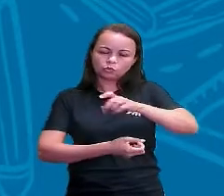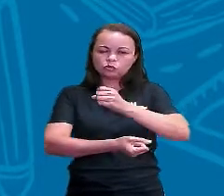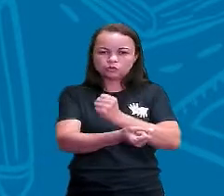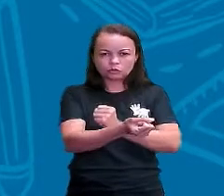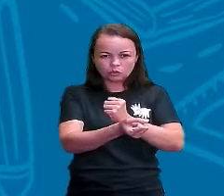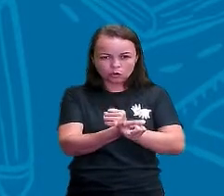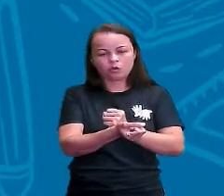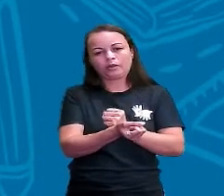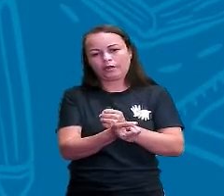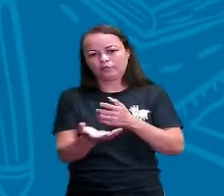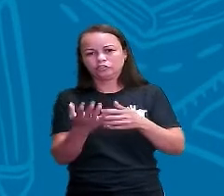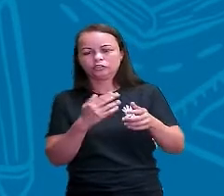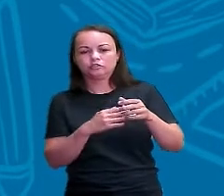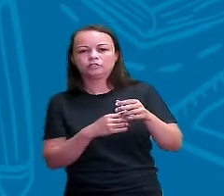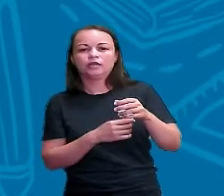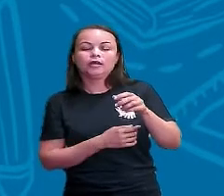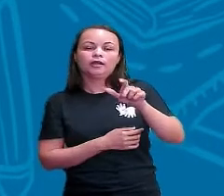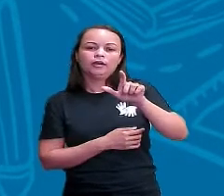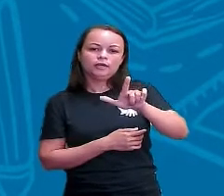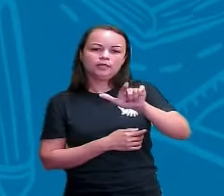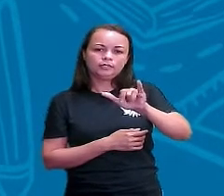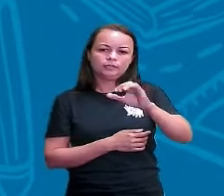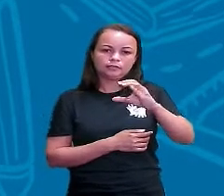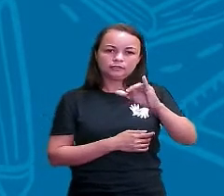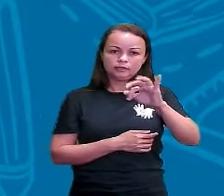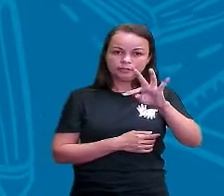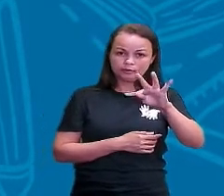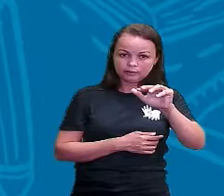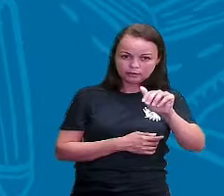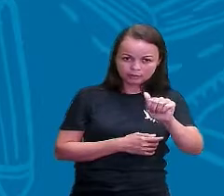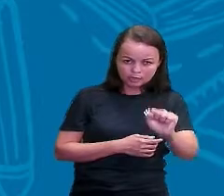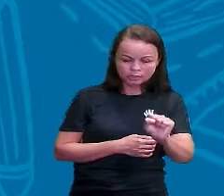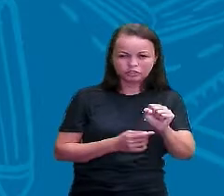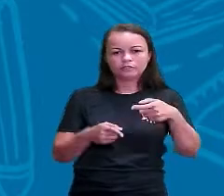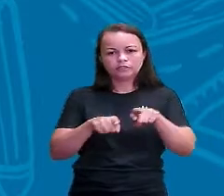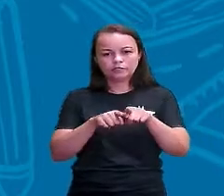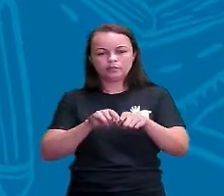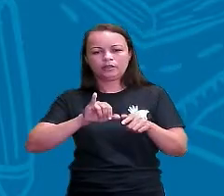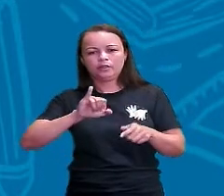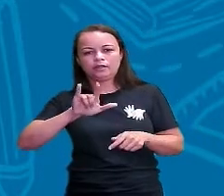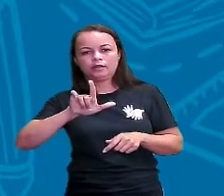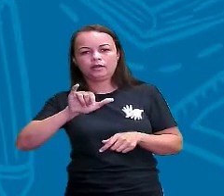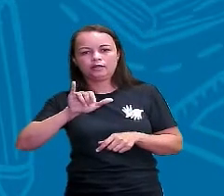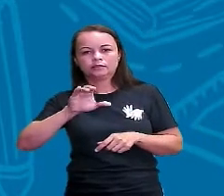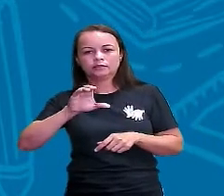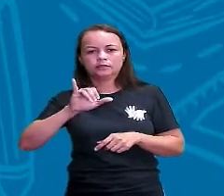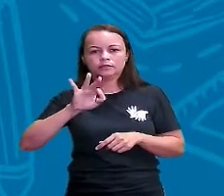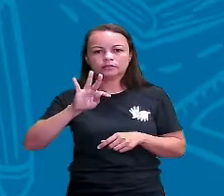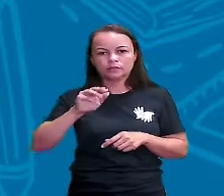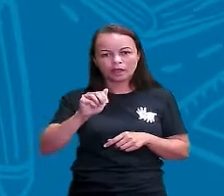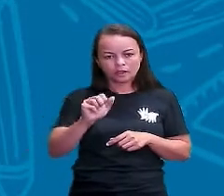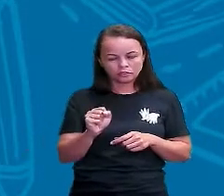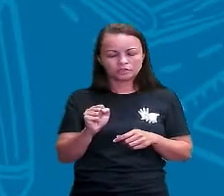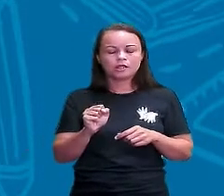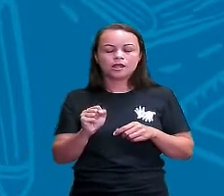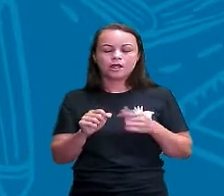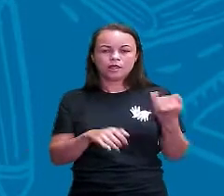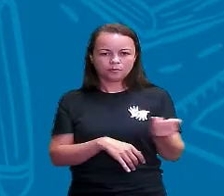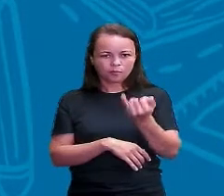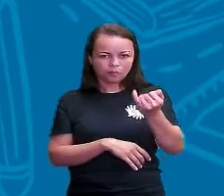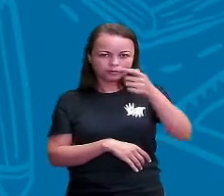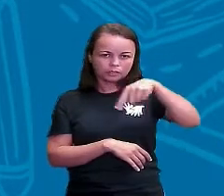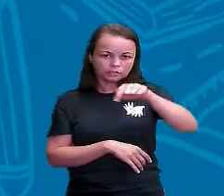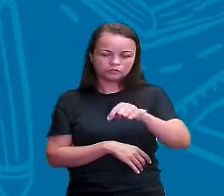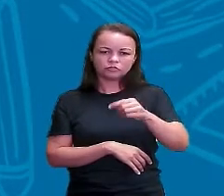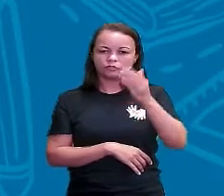disse, lícitas, como drogas ilícitas. Então, é interessante a gente guardar essa informação, tá bom? Fica nisso. Se